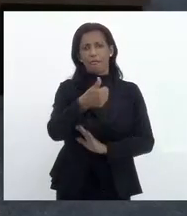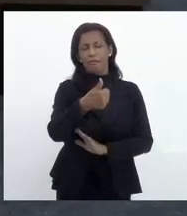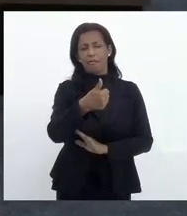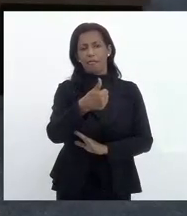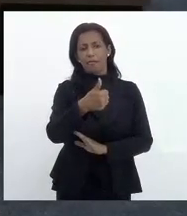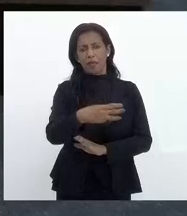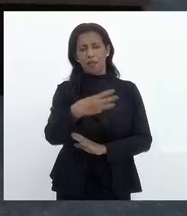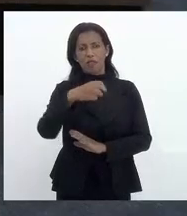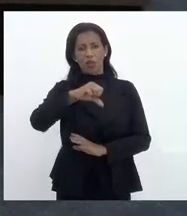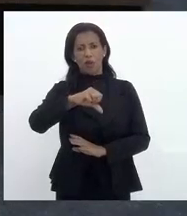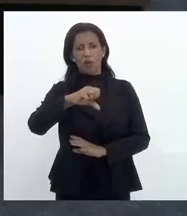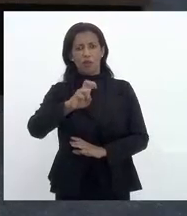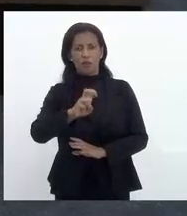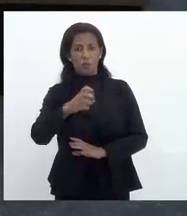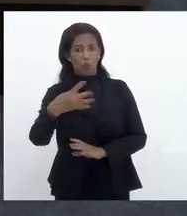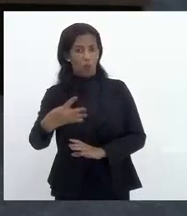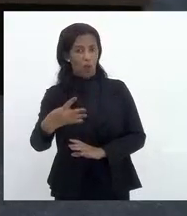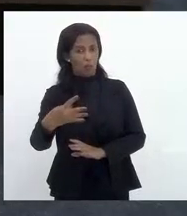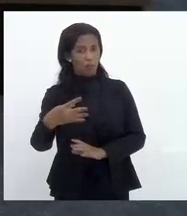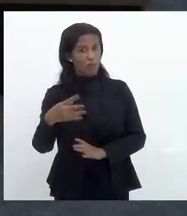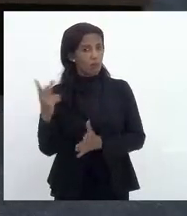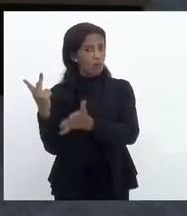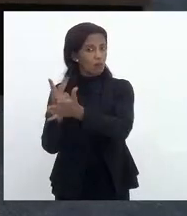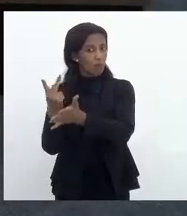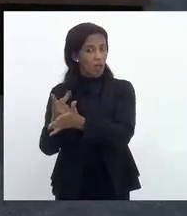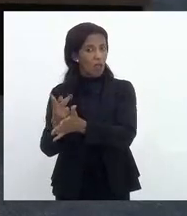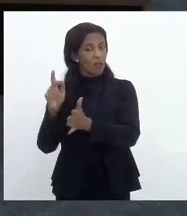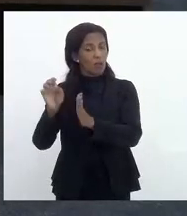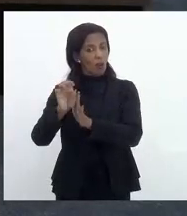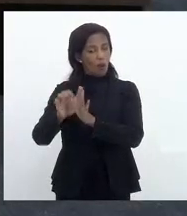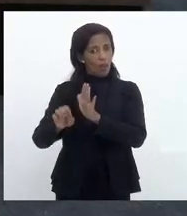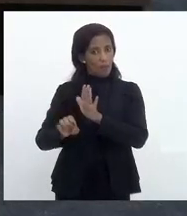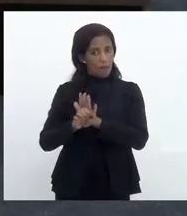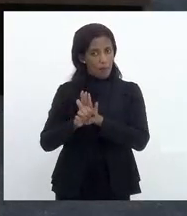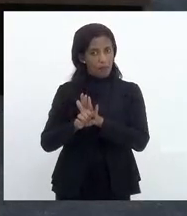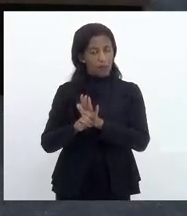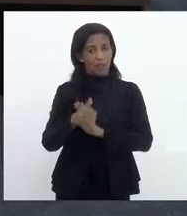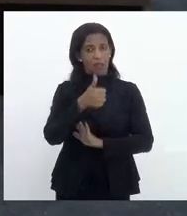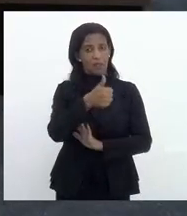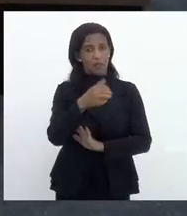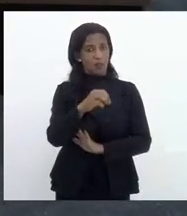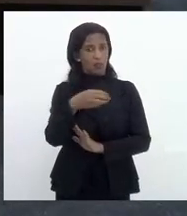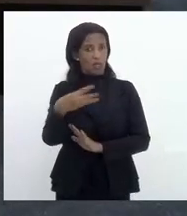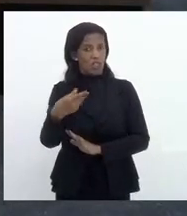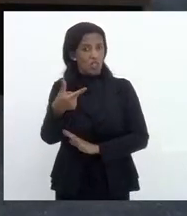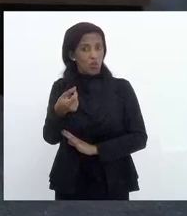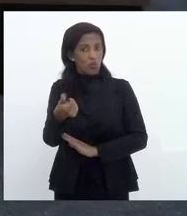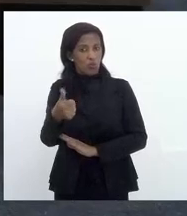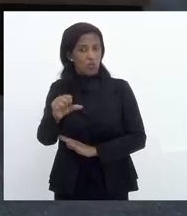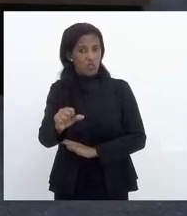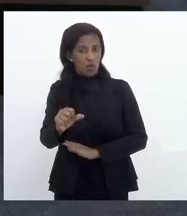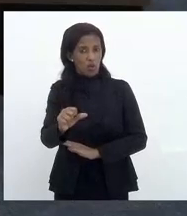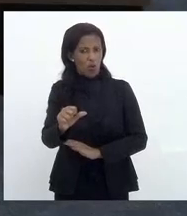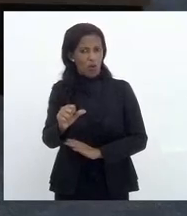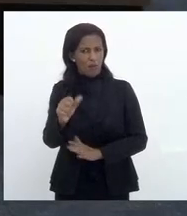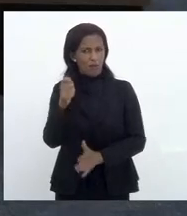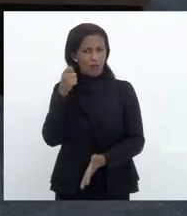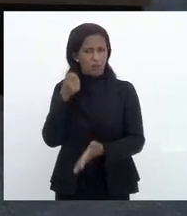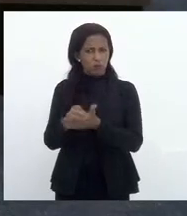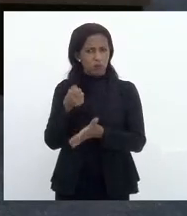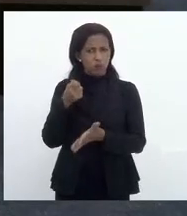13954 que era injusta assim como a emenda profissional 103/2019 que está